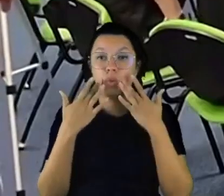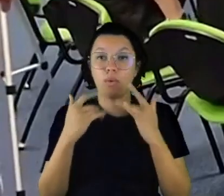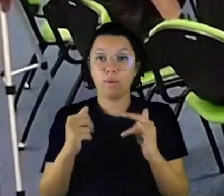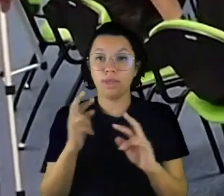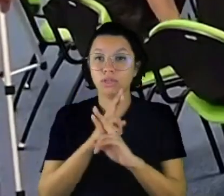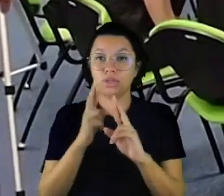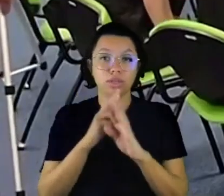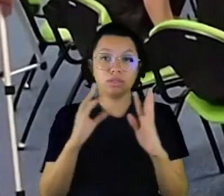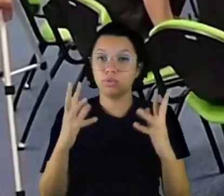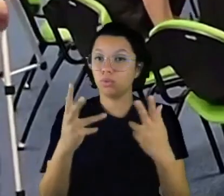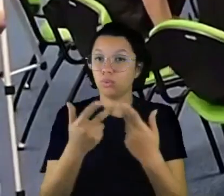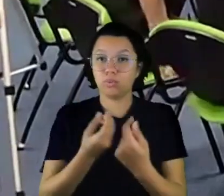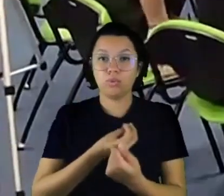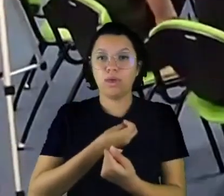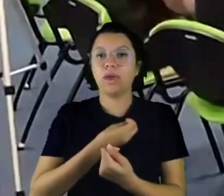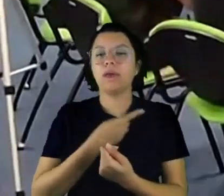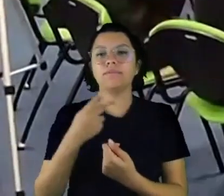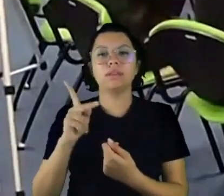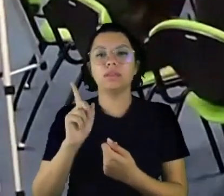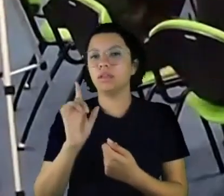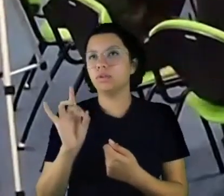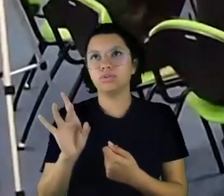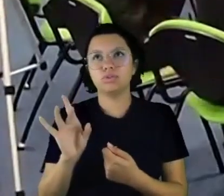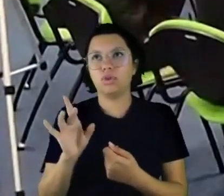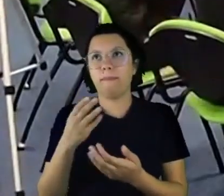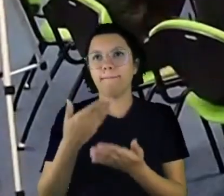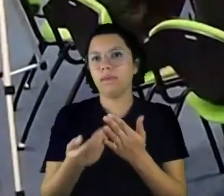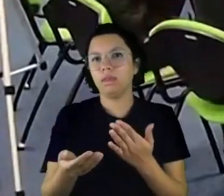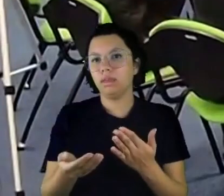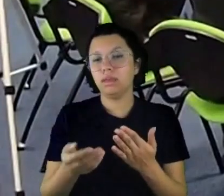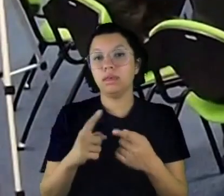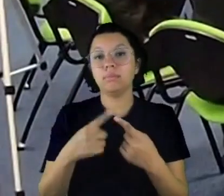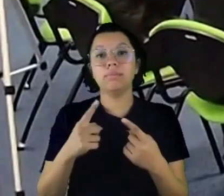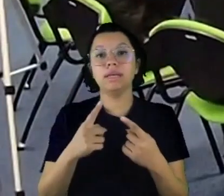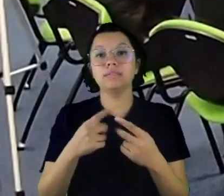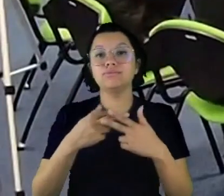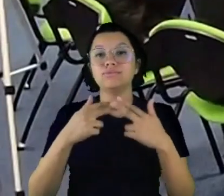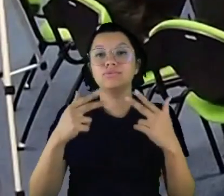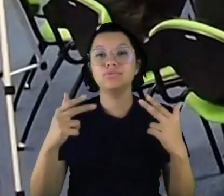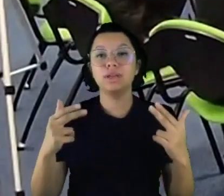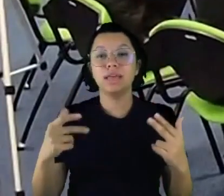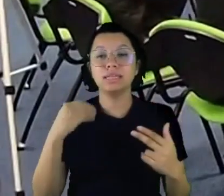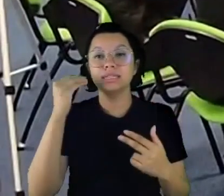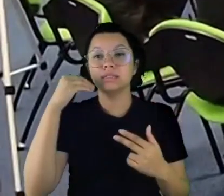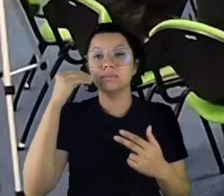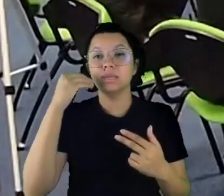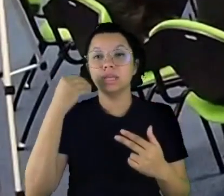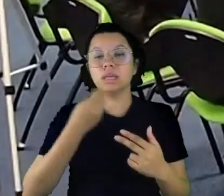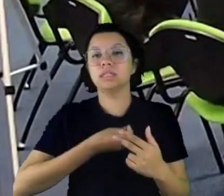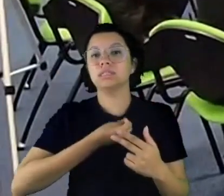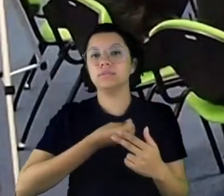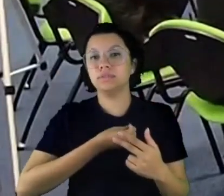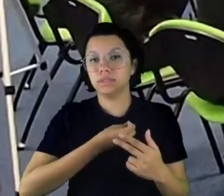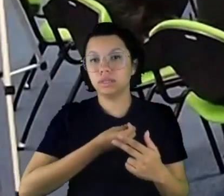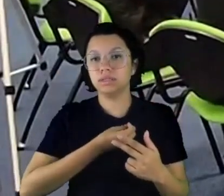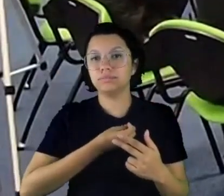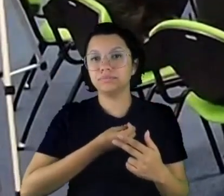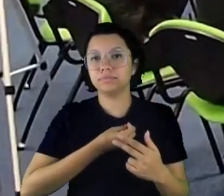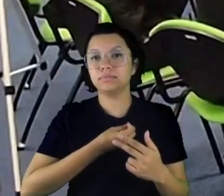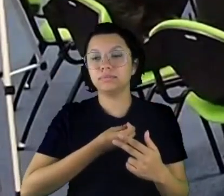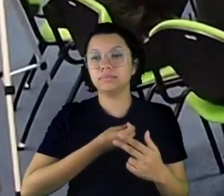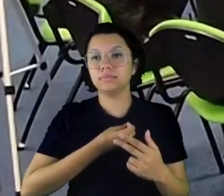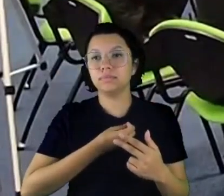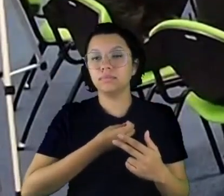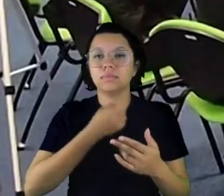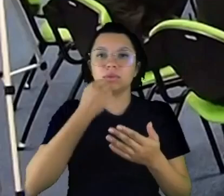a vida dele. Não é somente perdas, mas as diversas experiências vivenciadas e que estão